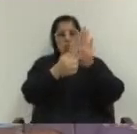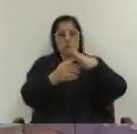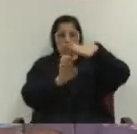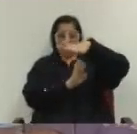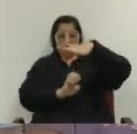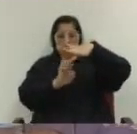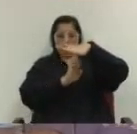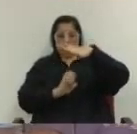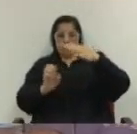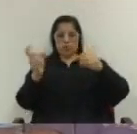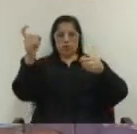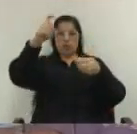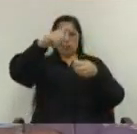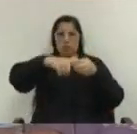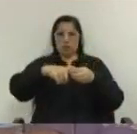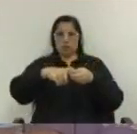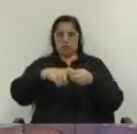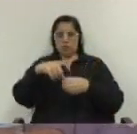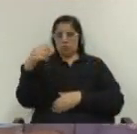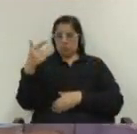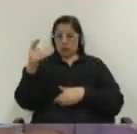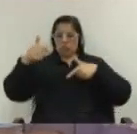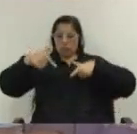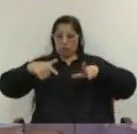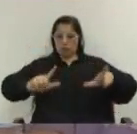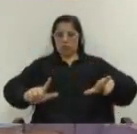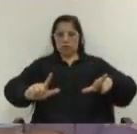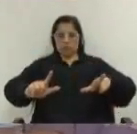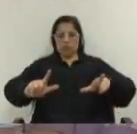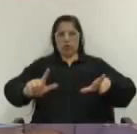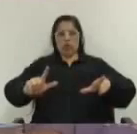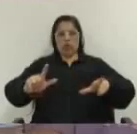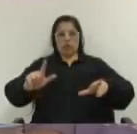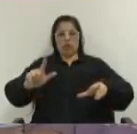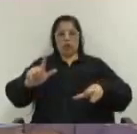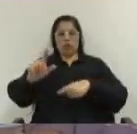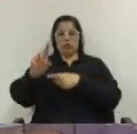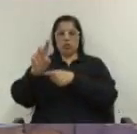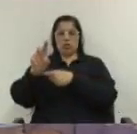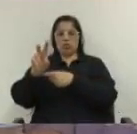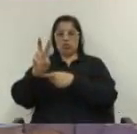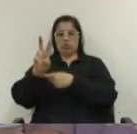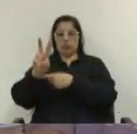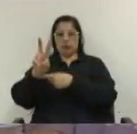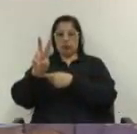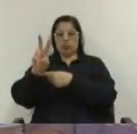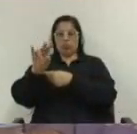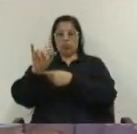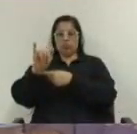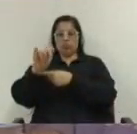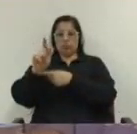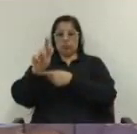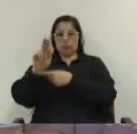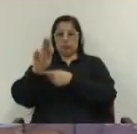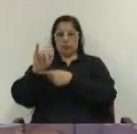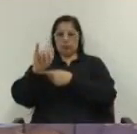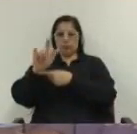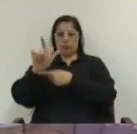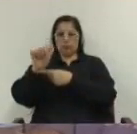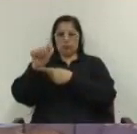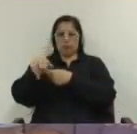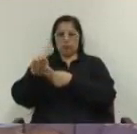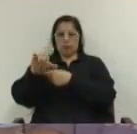fazer a nebulização não tinha certificado da vigilância sanitária para exercer o serviço. A decisão